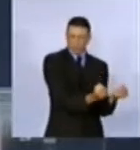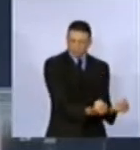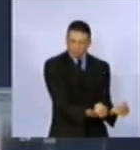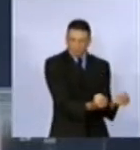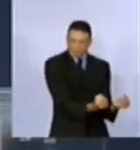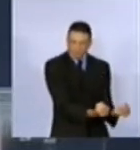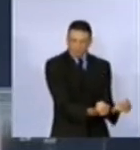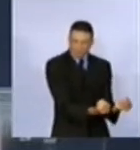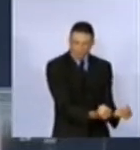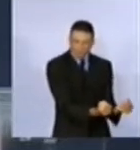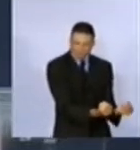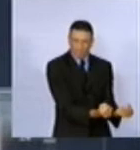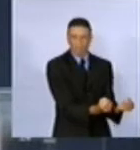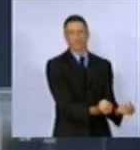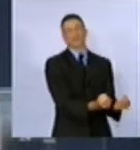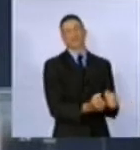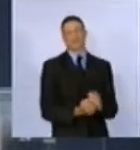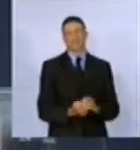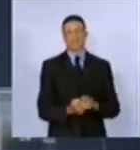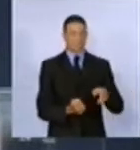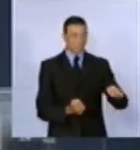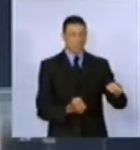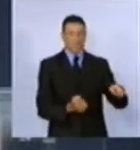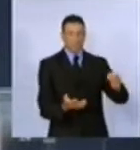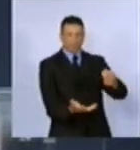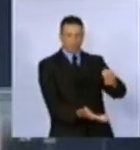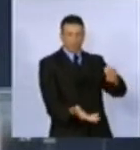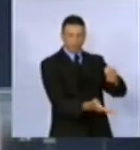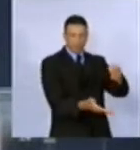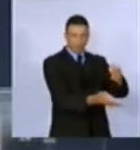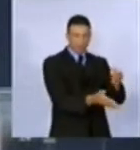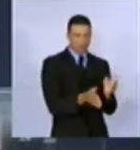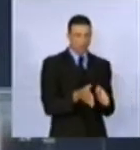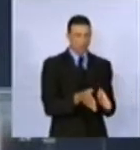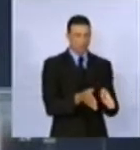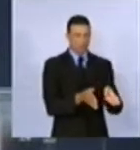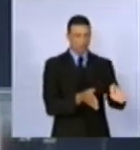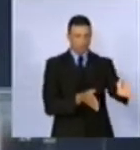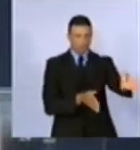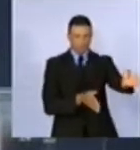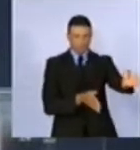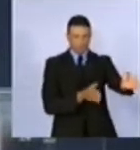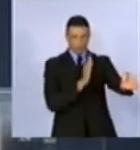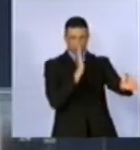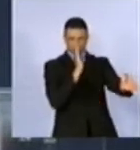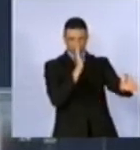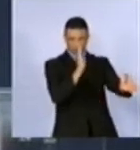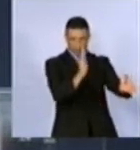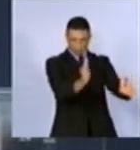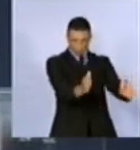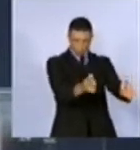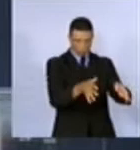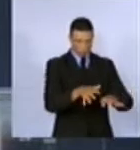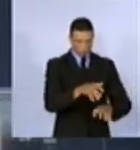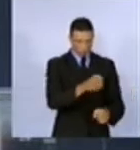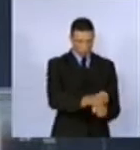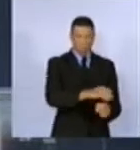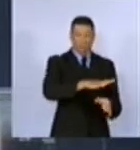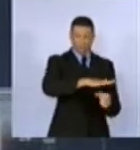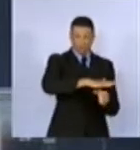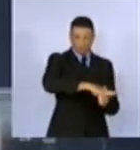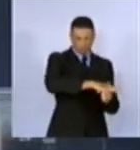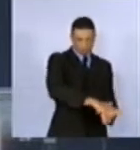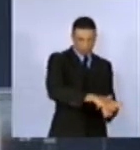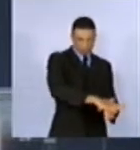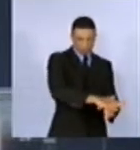comentadas que são capazes de colher duas linhas mais causam pisoteamento compactação